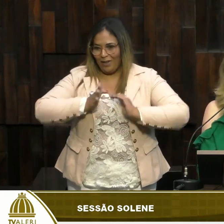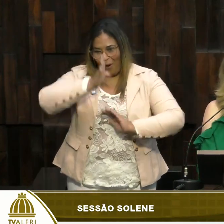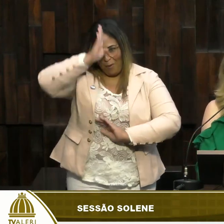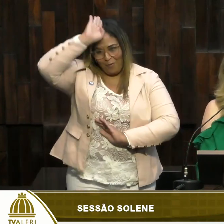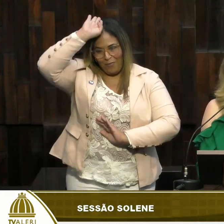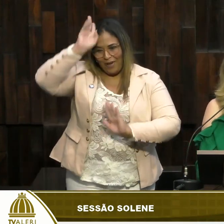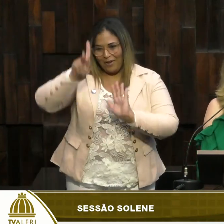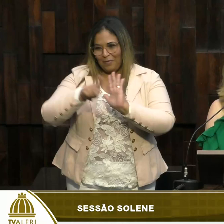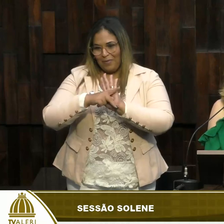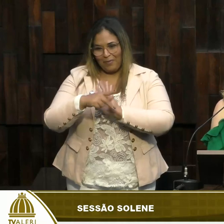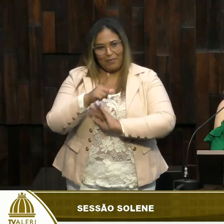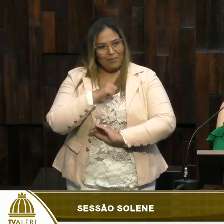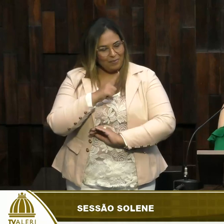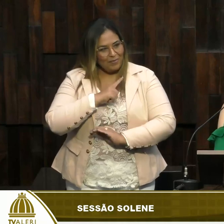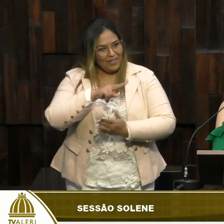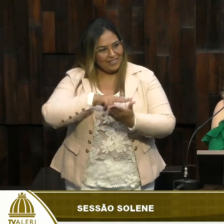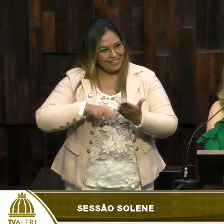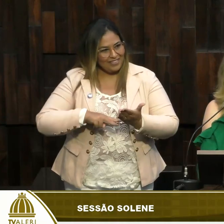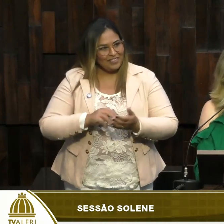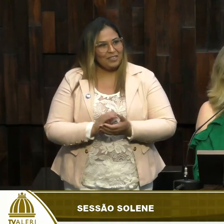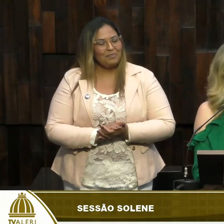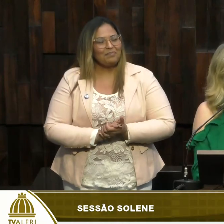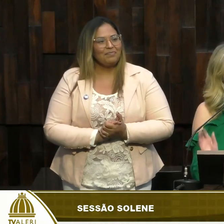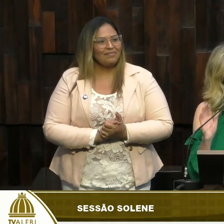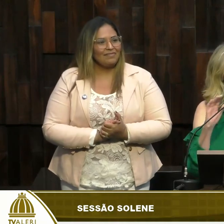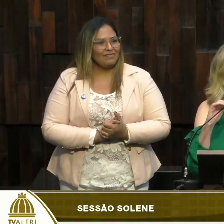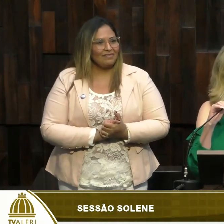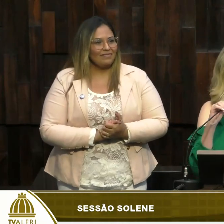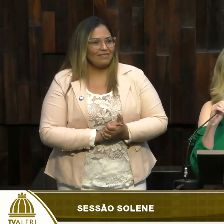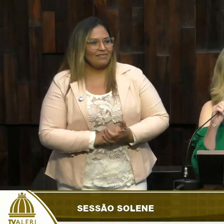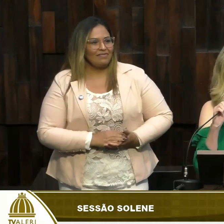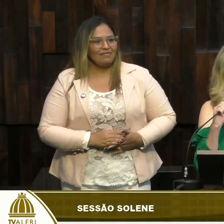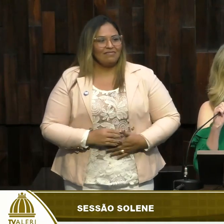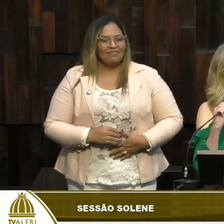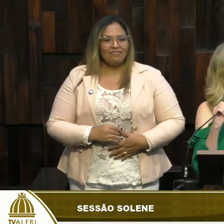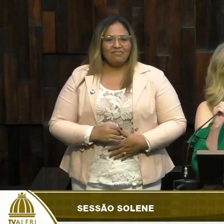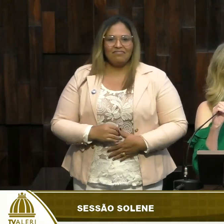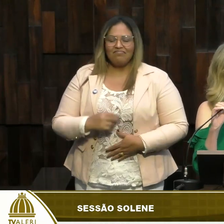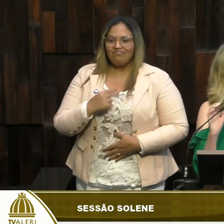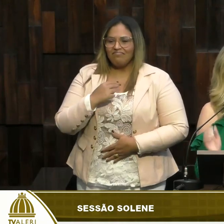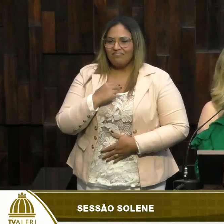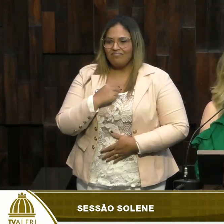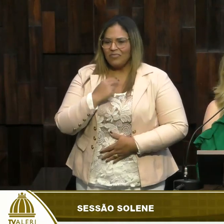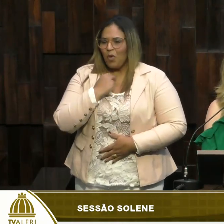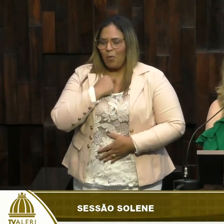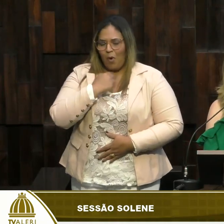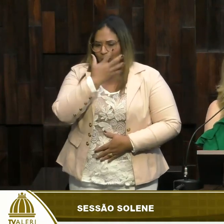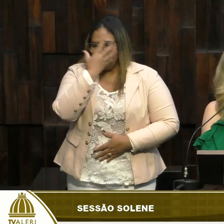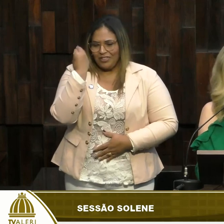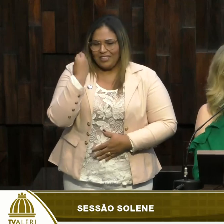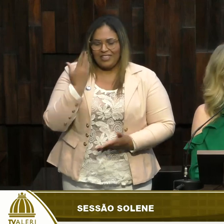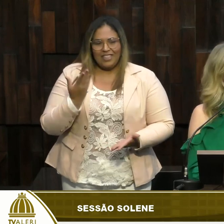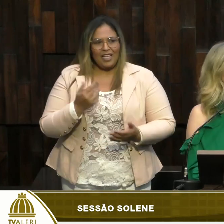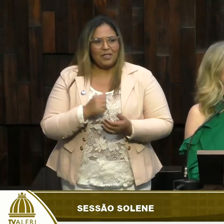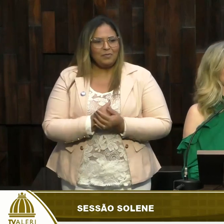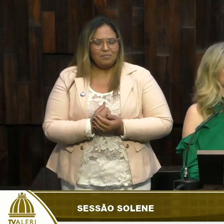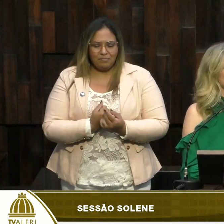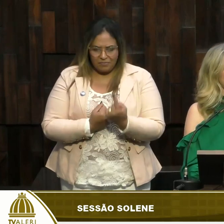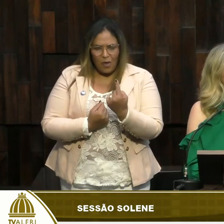né? Bom, eu não posso deixar de lembrar nesse momento de uma